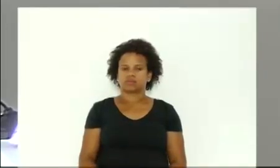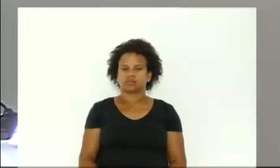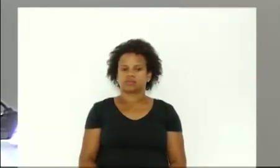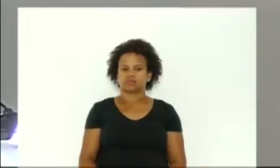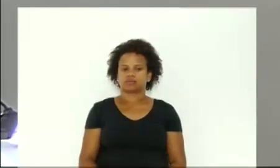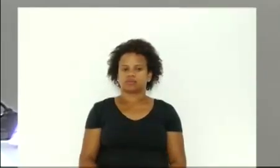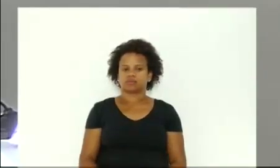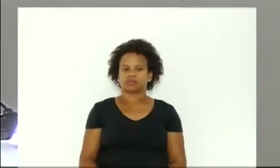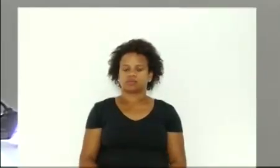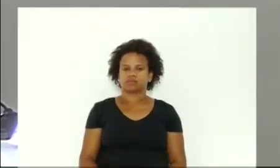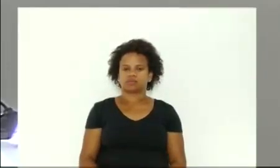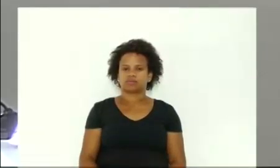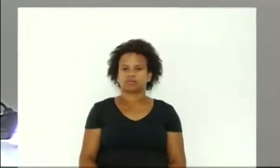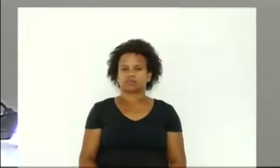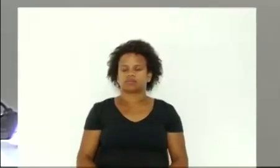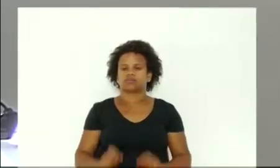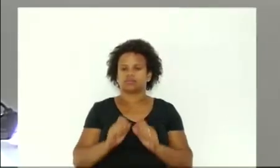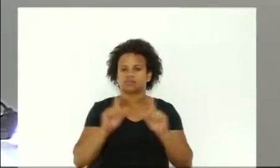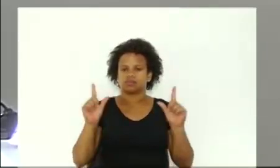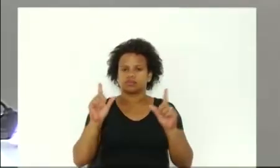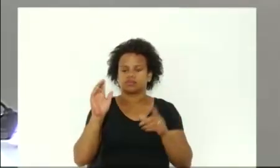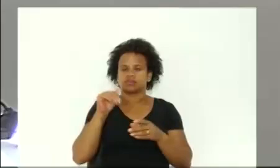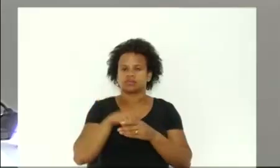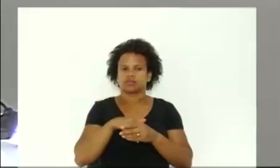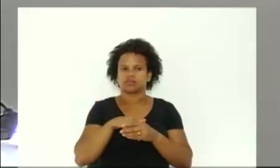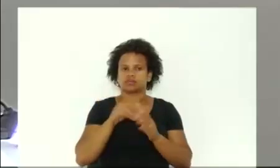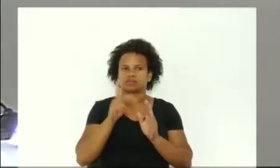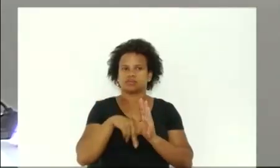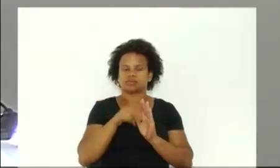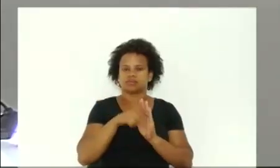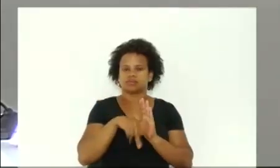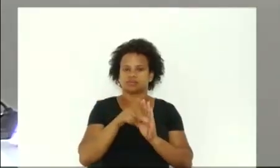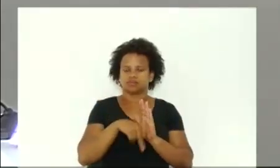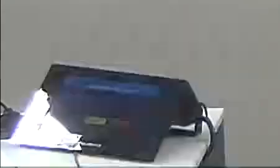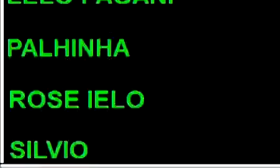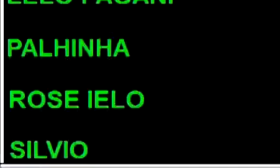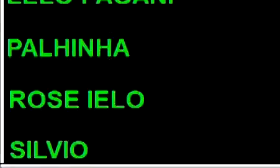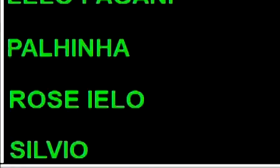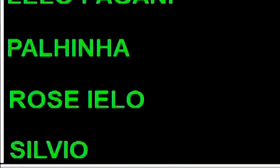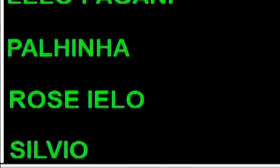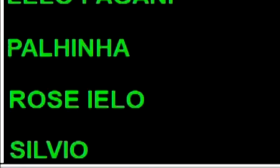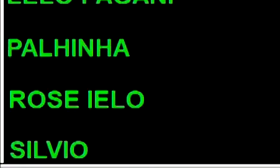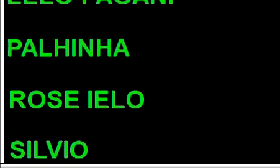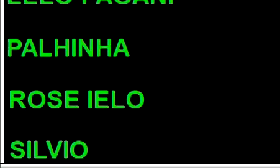aberto o painel para votação do projeto Salvo Emendas.